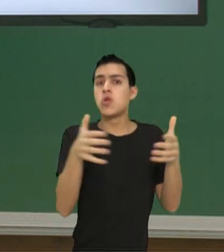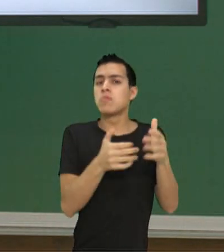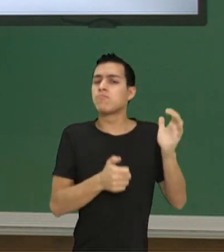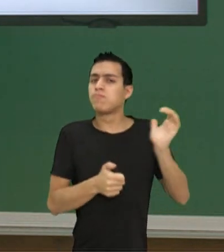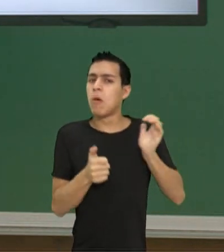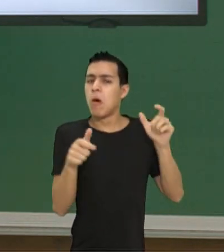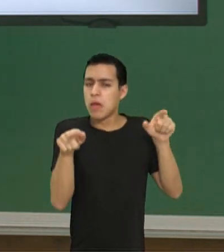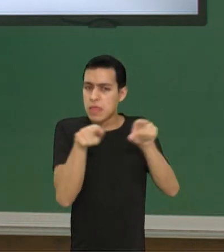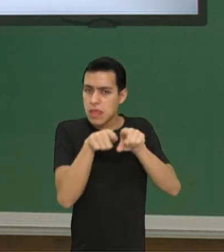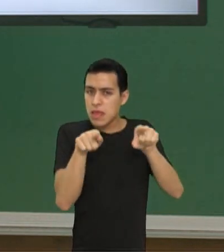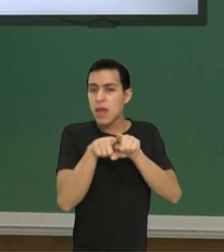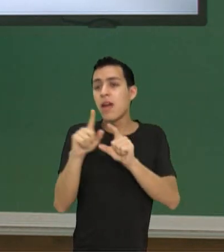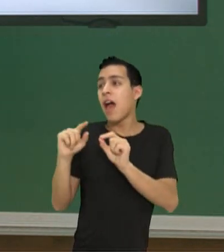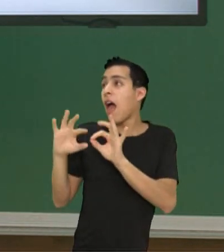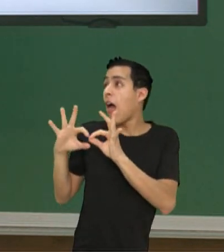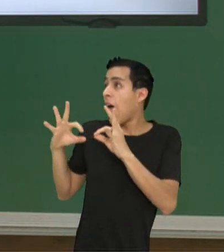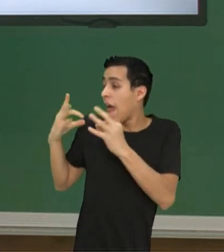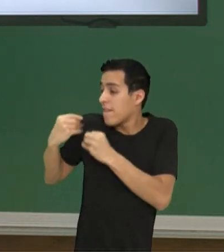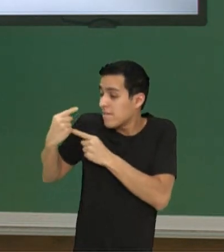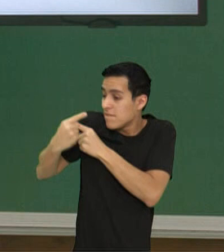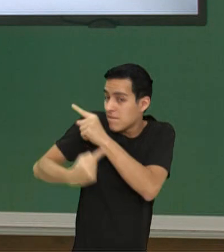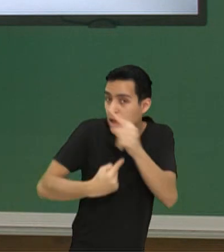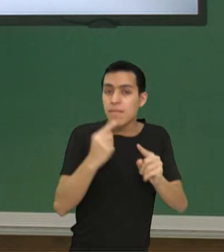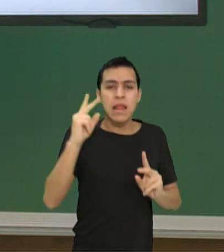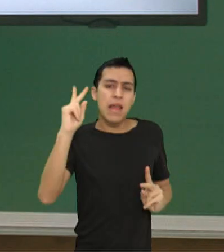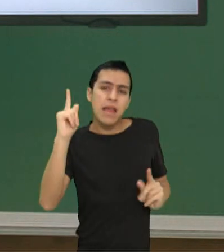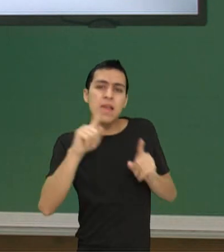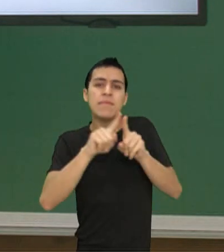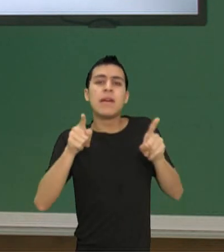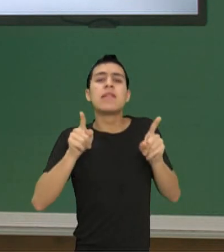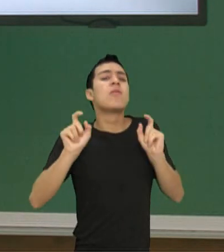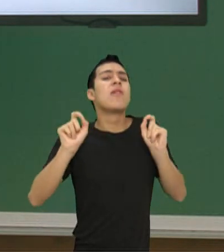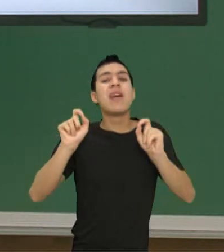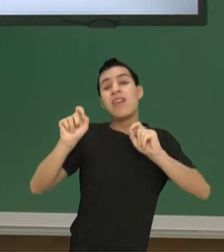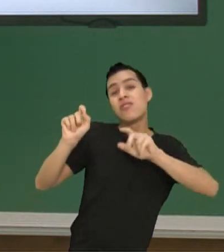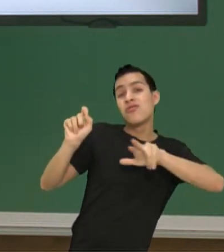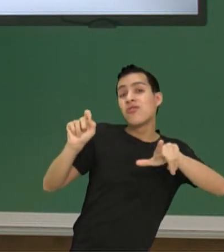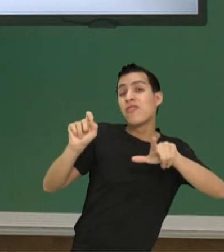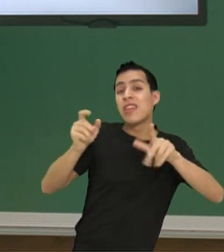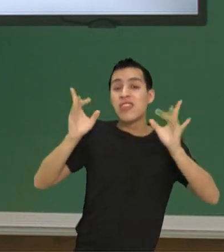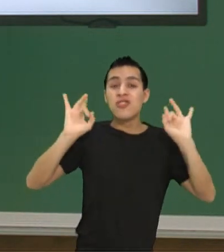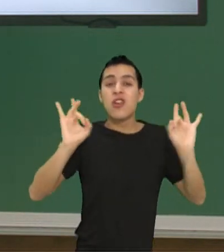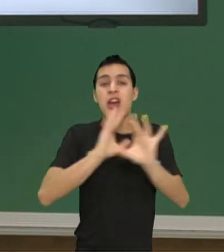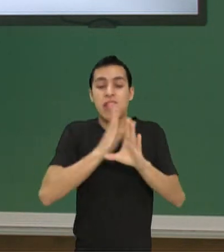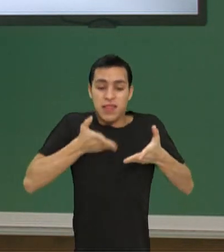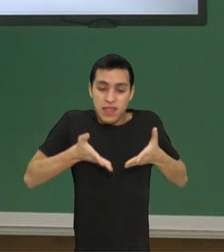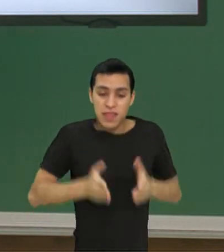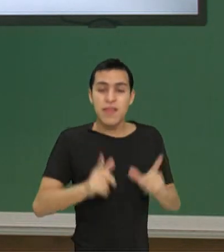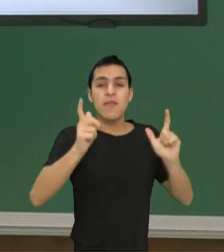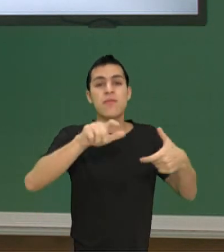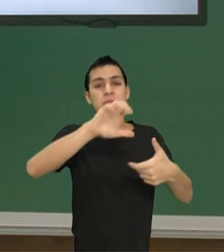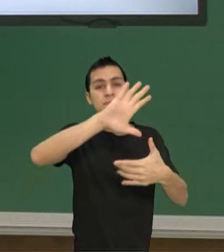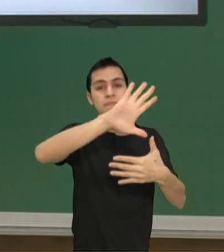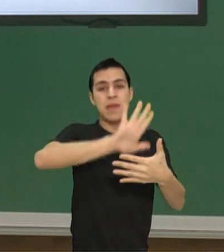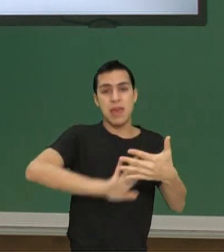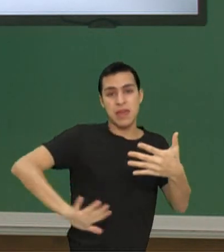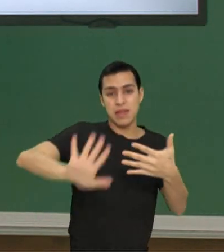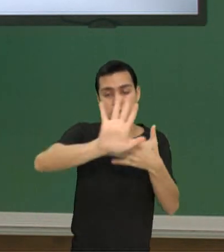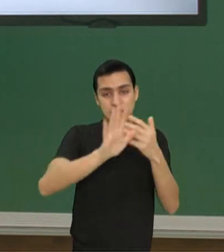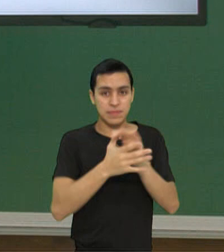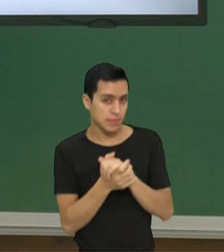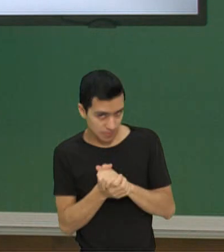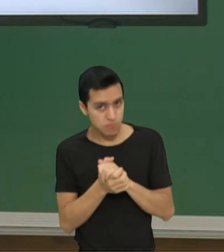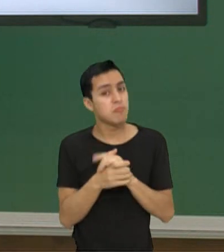minoria também, descendente desses espanhóis, mas só que a diferença é que ele já era nascido na América. Outro